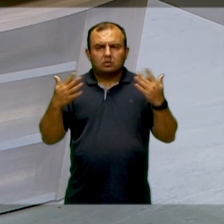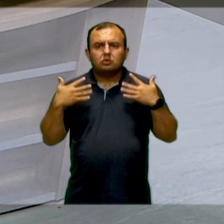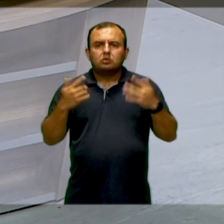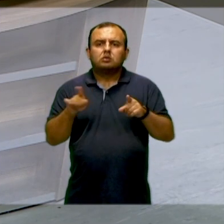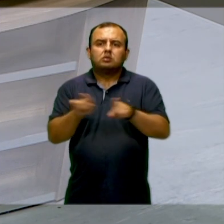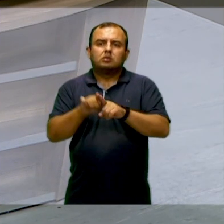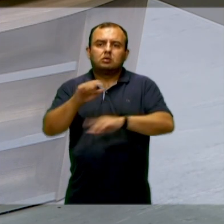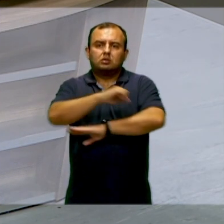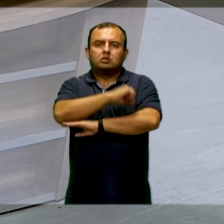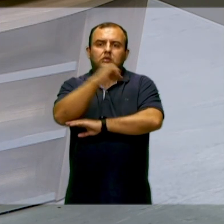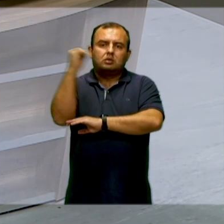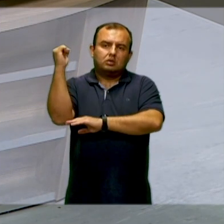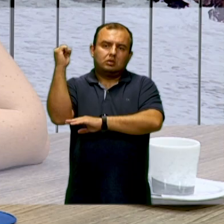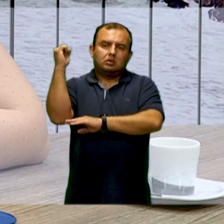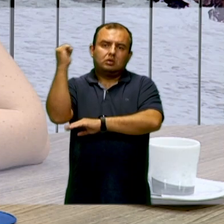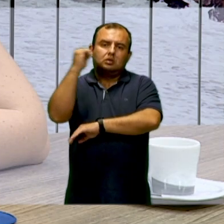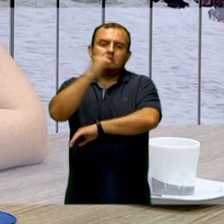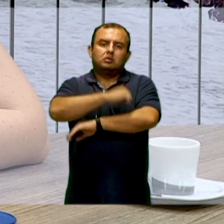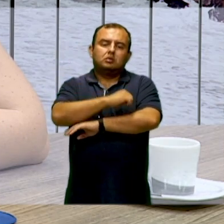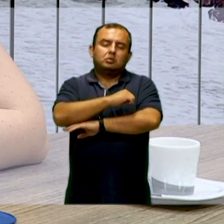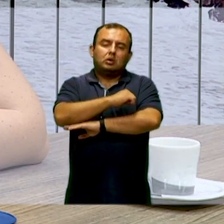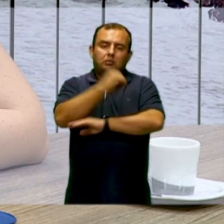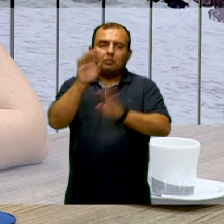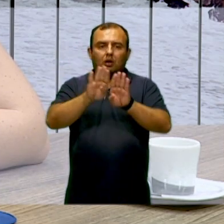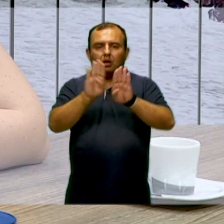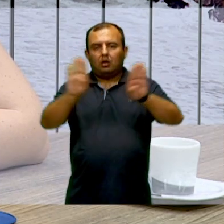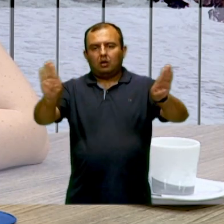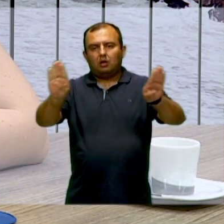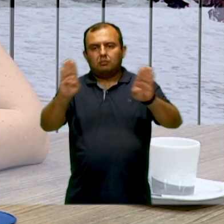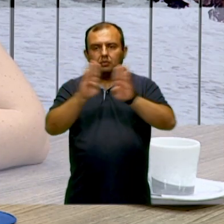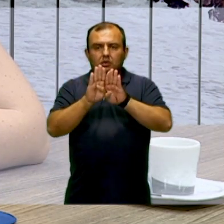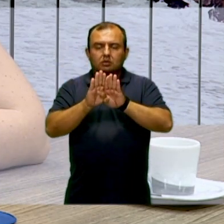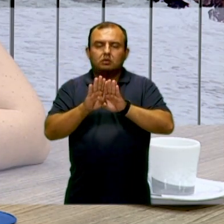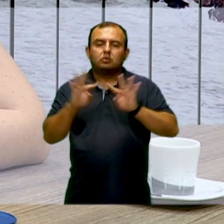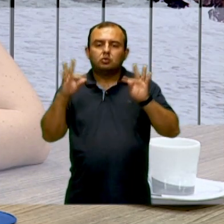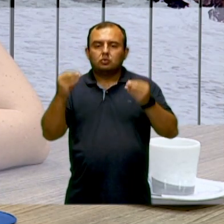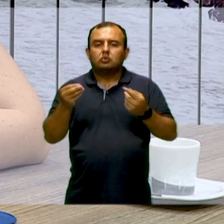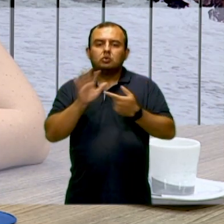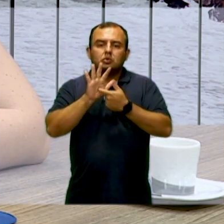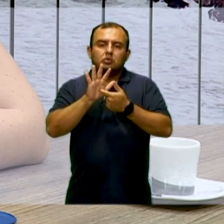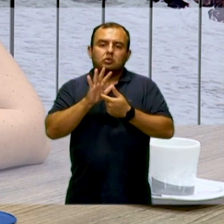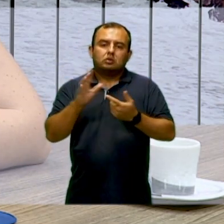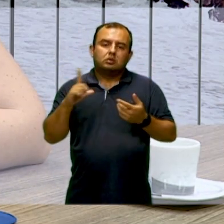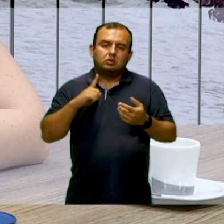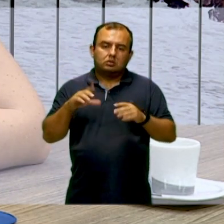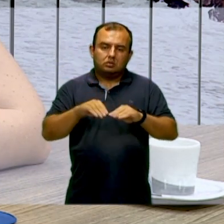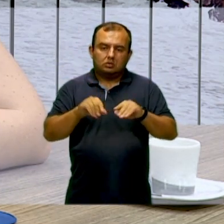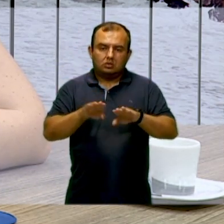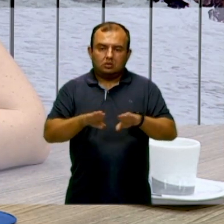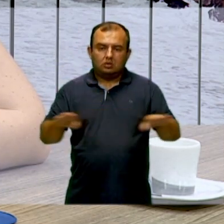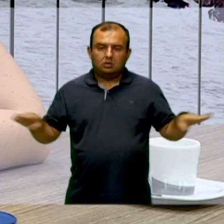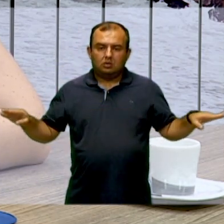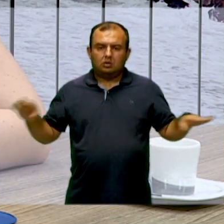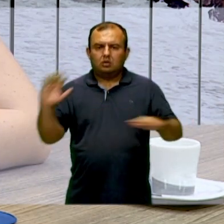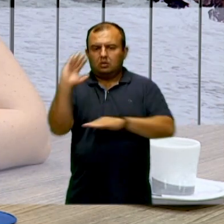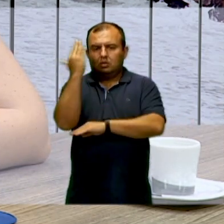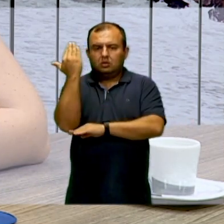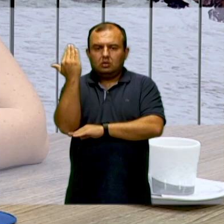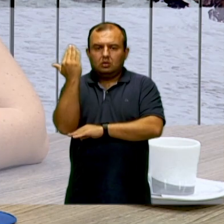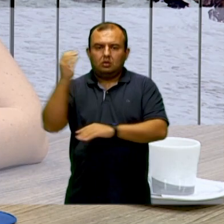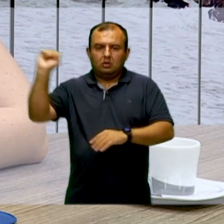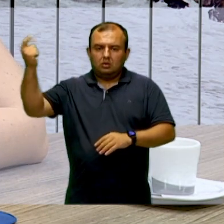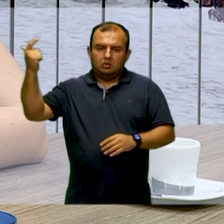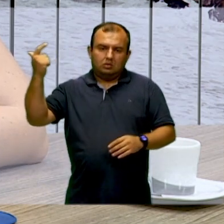das janelas precisarem ser fechadas, porque além das obras todas que estão sendo expostas, tem o chão, né? Aquela madeira linda que bateu o